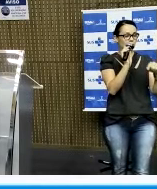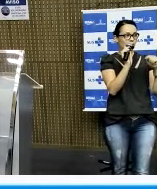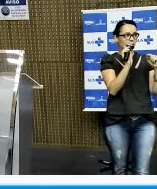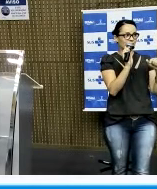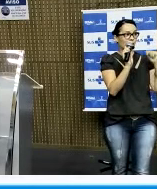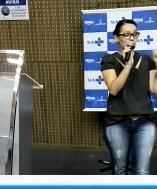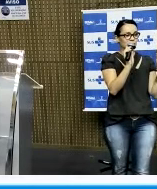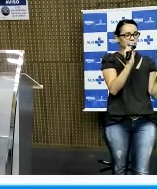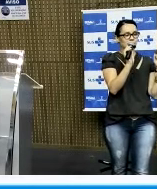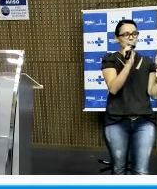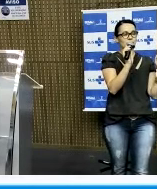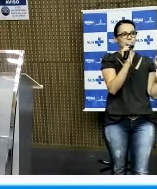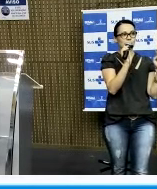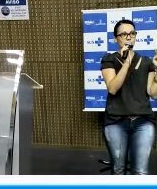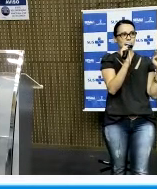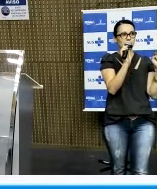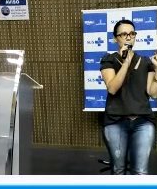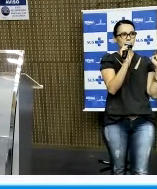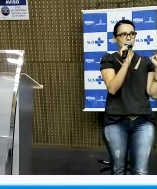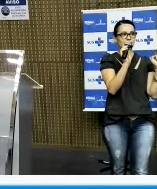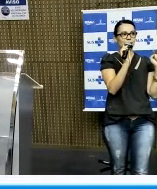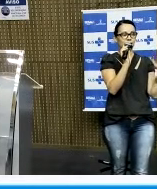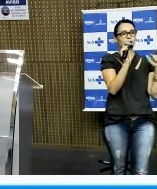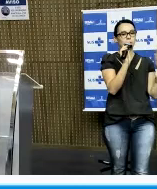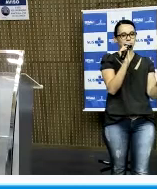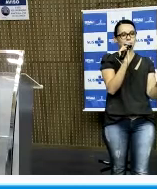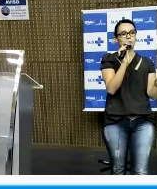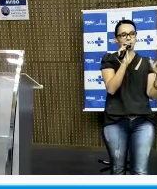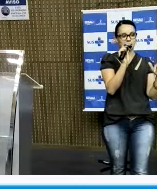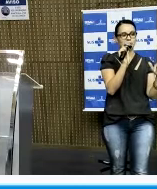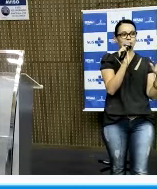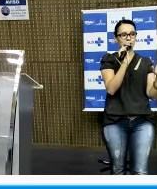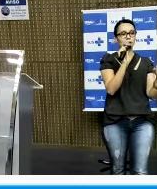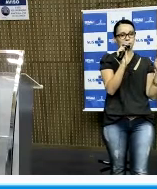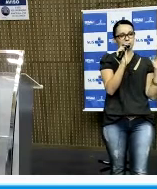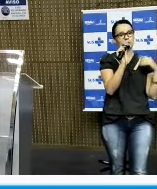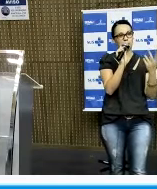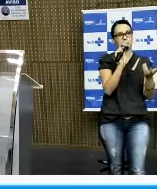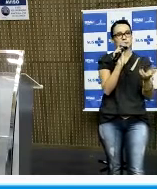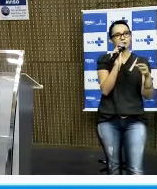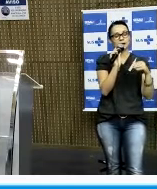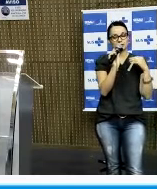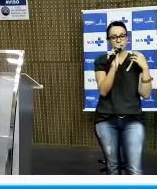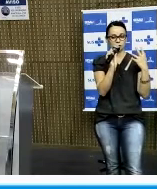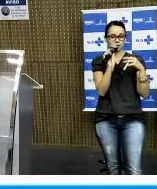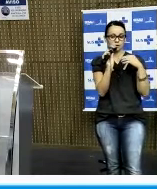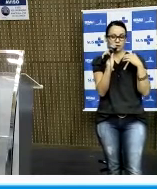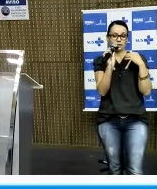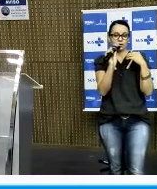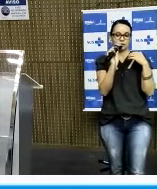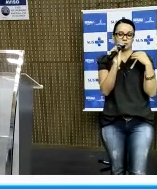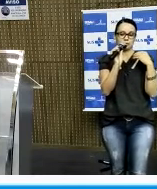Inclusive, até ontem, nós estávamos com 178 sintomáticos já no livro, para compartilhar. Então, acho